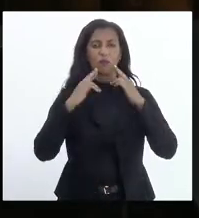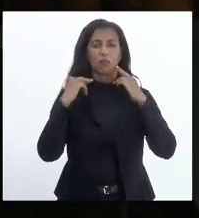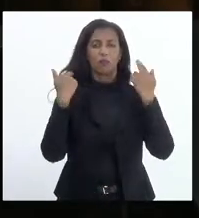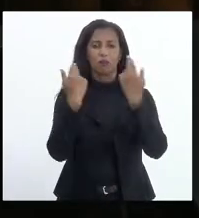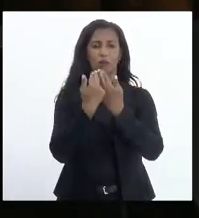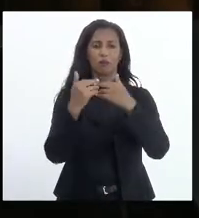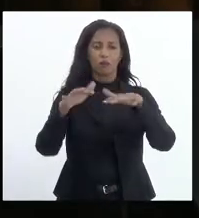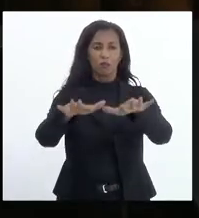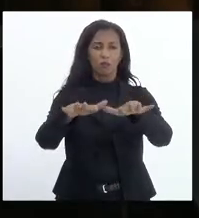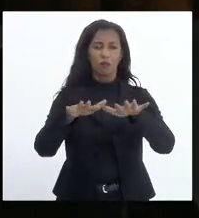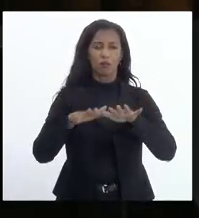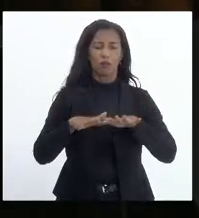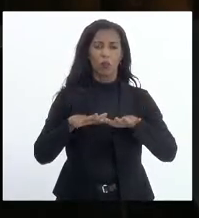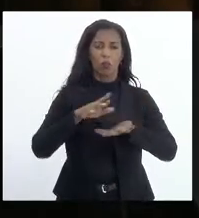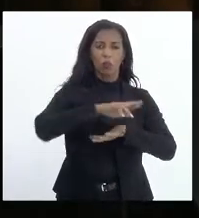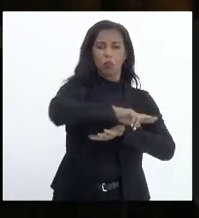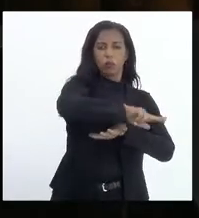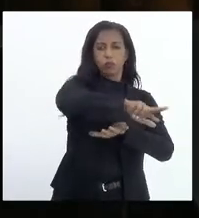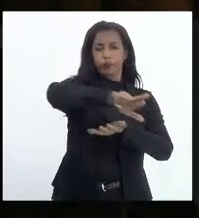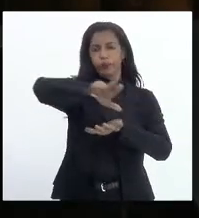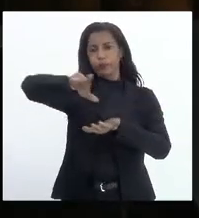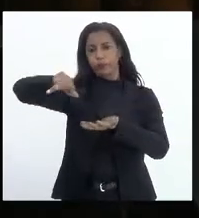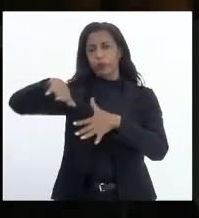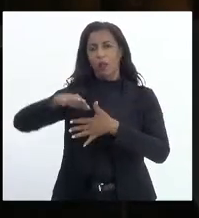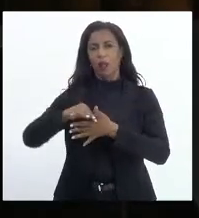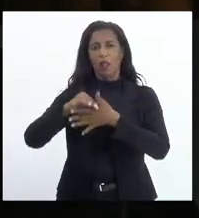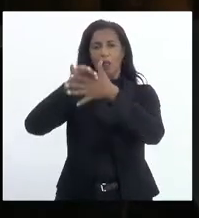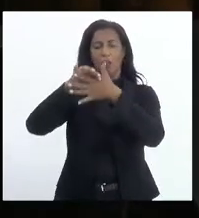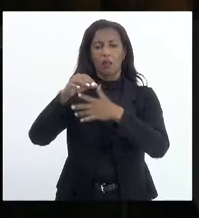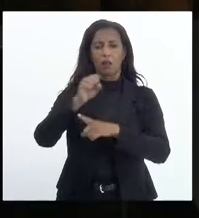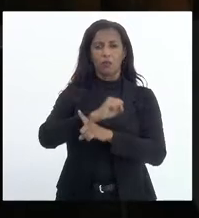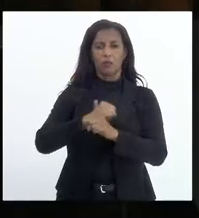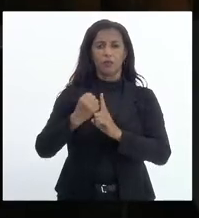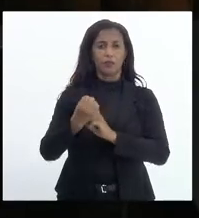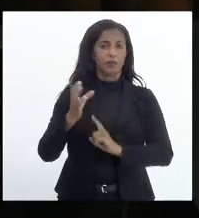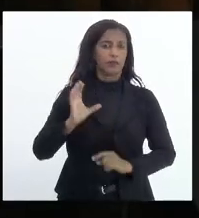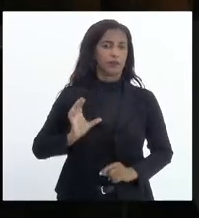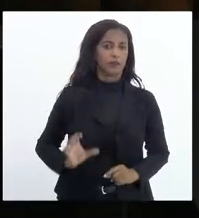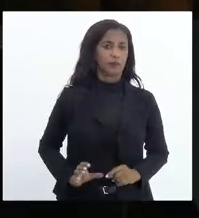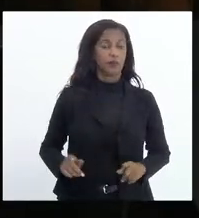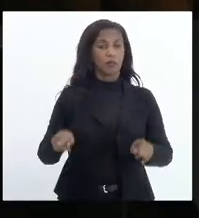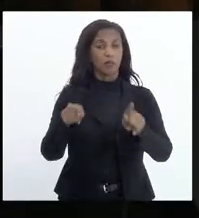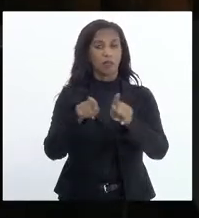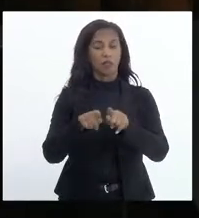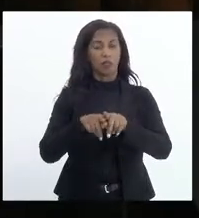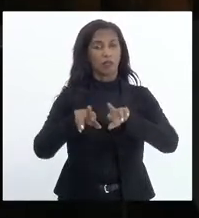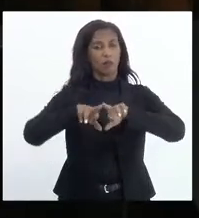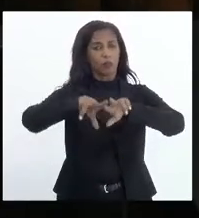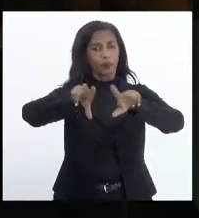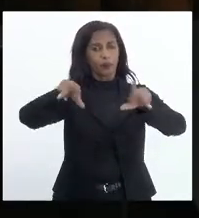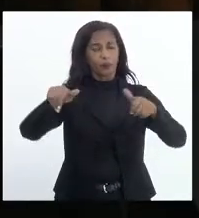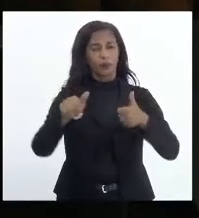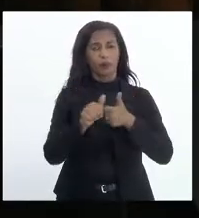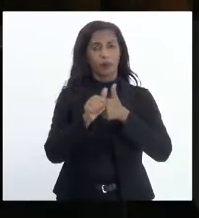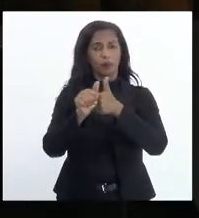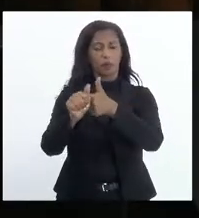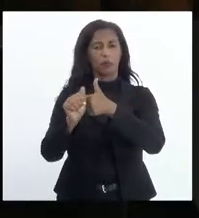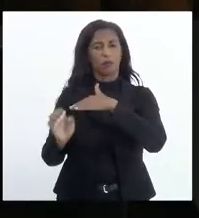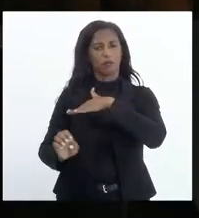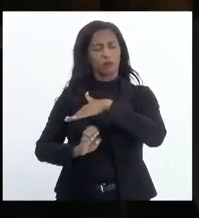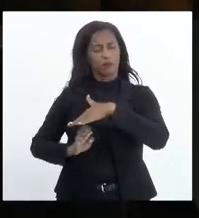pública com diversos representantes da sociedade civil e de diferentes segmentos